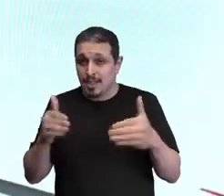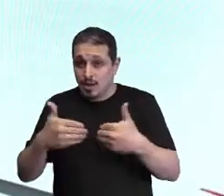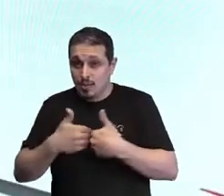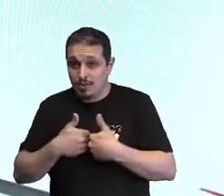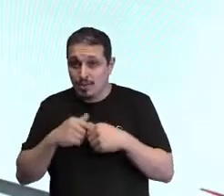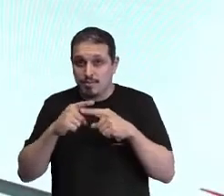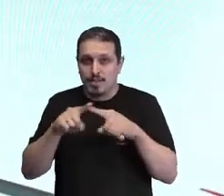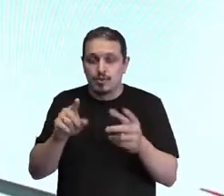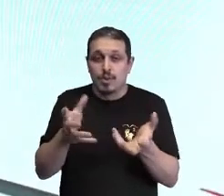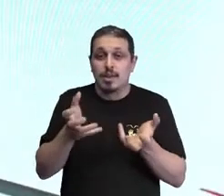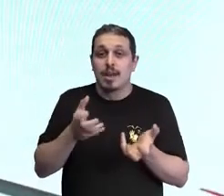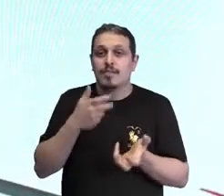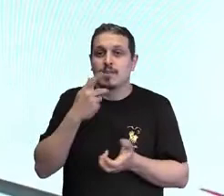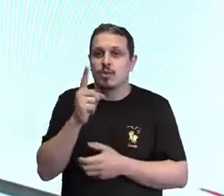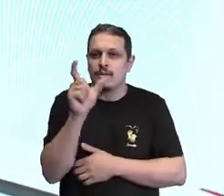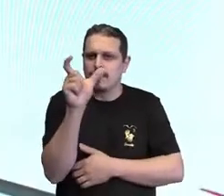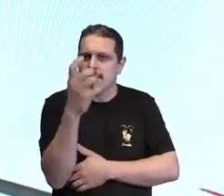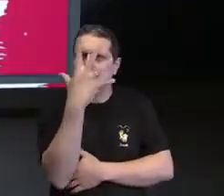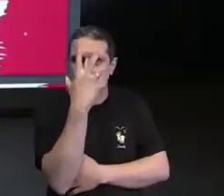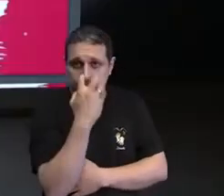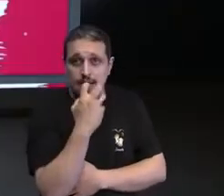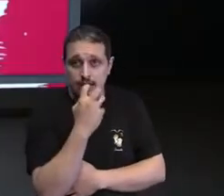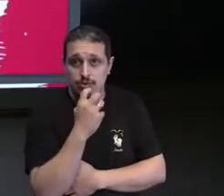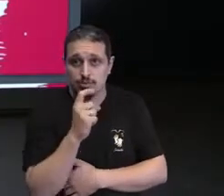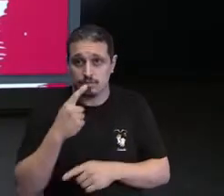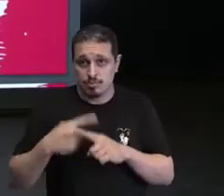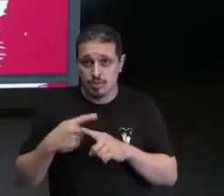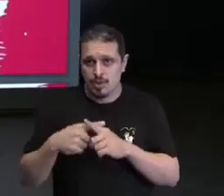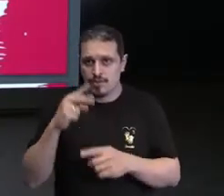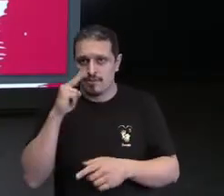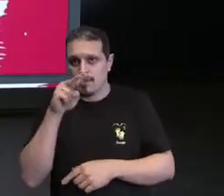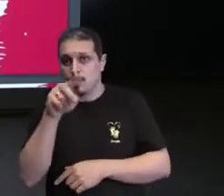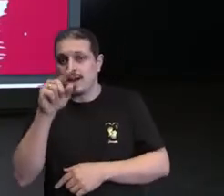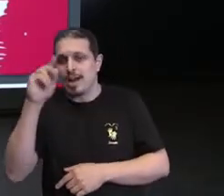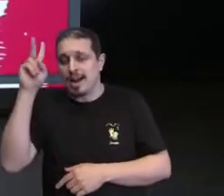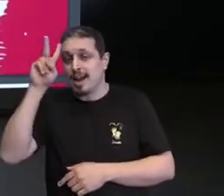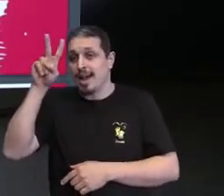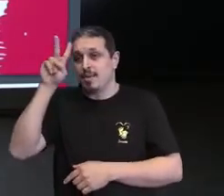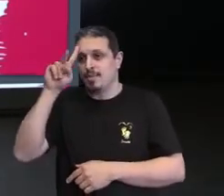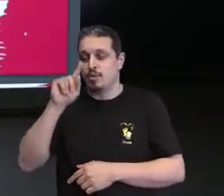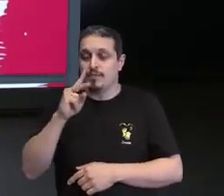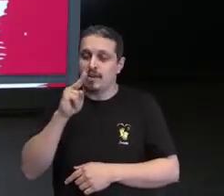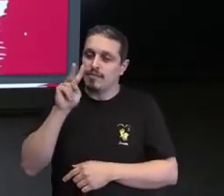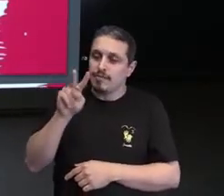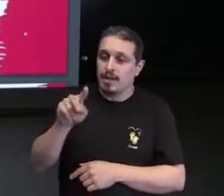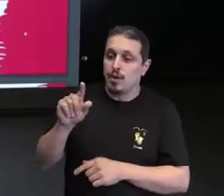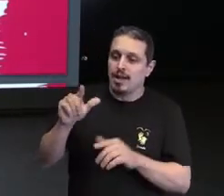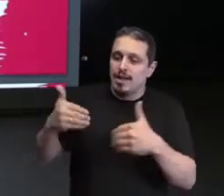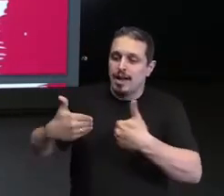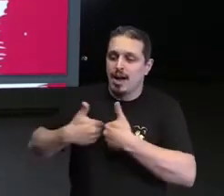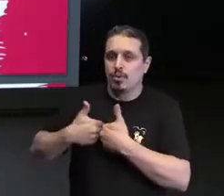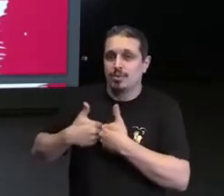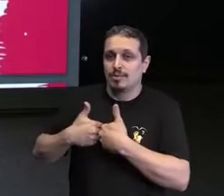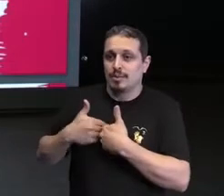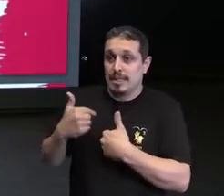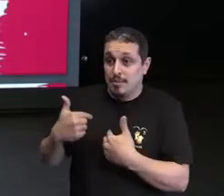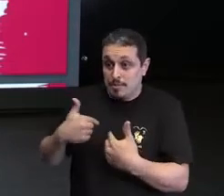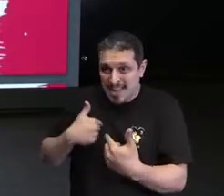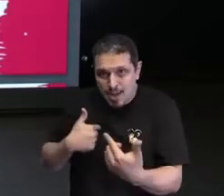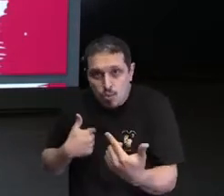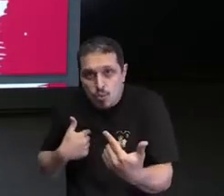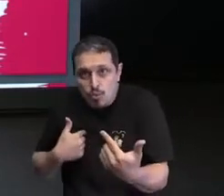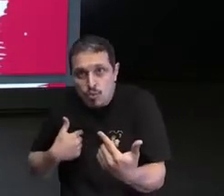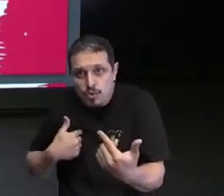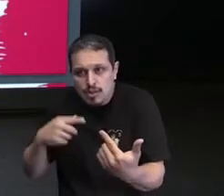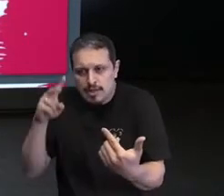dizer quando eu olhei para minha história eu estava caminhando por um processo de diagnóstico de autismo eu olhei para minha história para